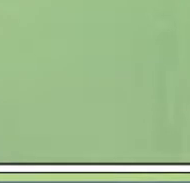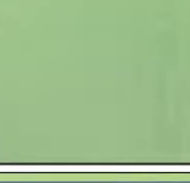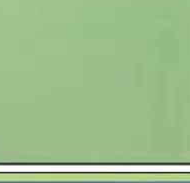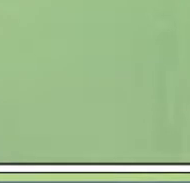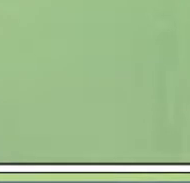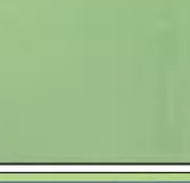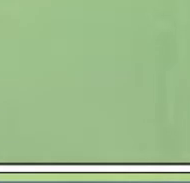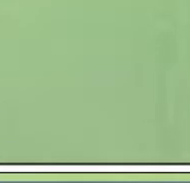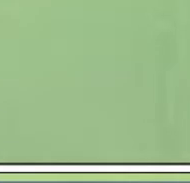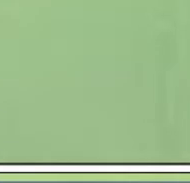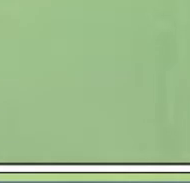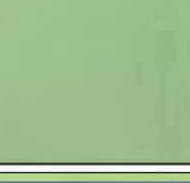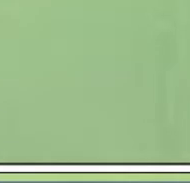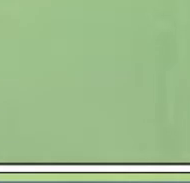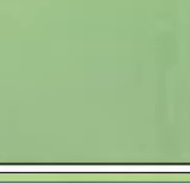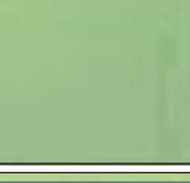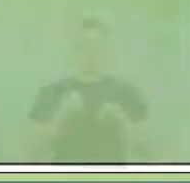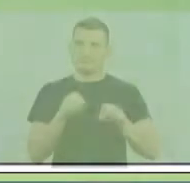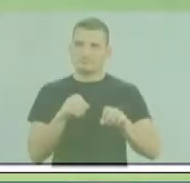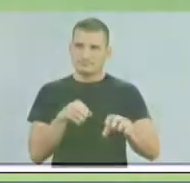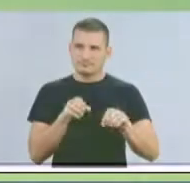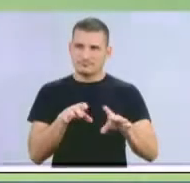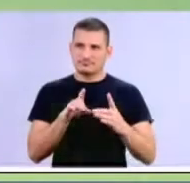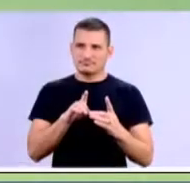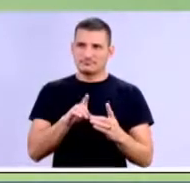a educação à distância.